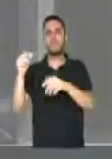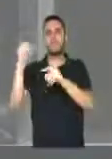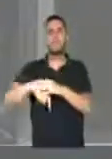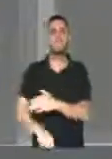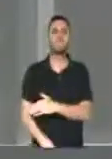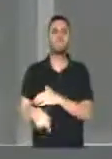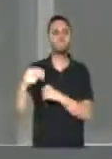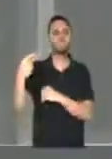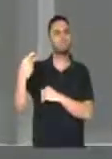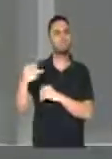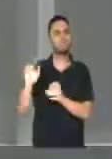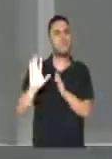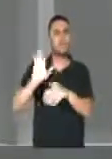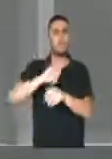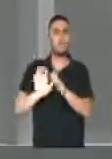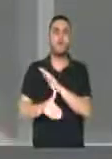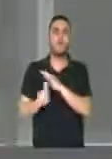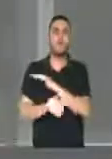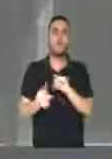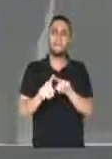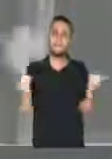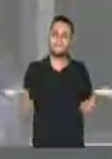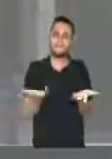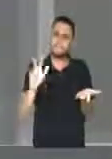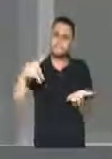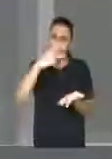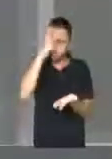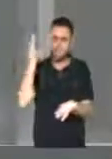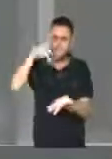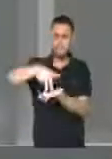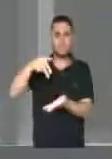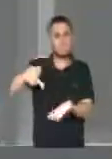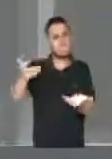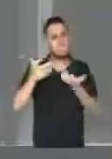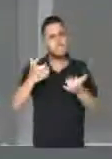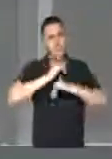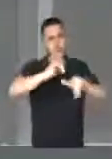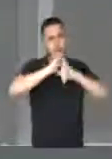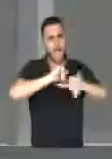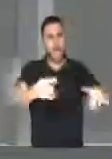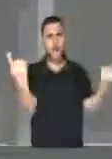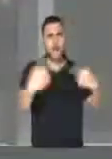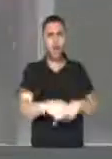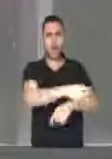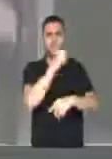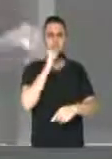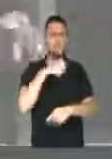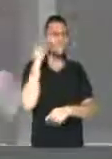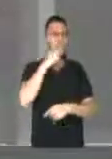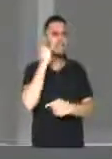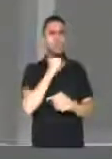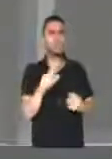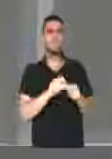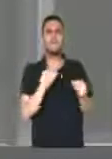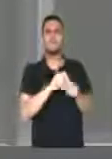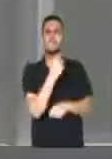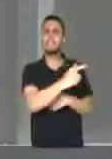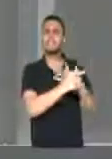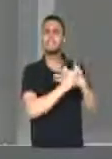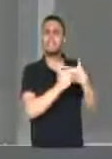tecer críticas nesta tribuna às senadoras que cumprem o seu papel, desejando que haja uma